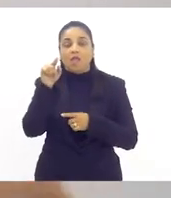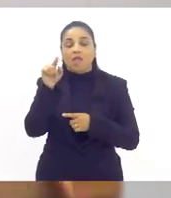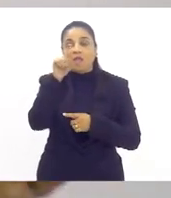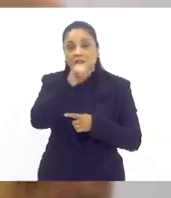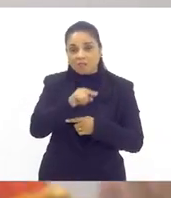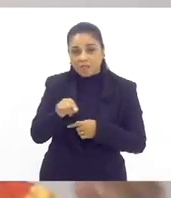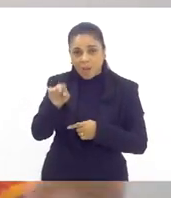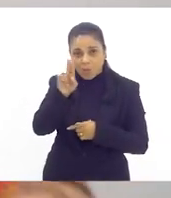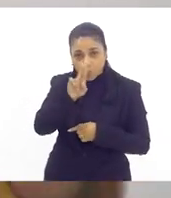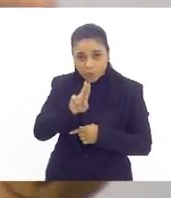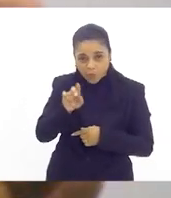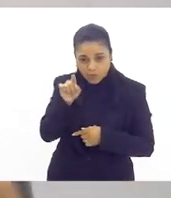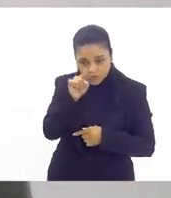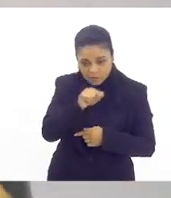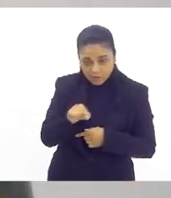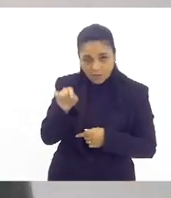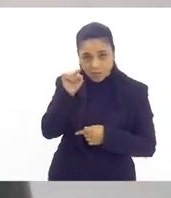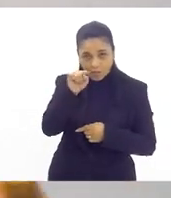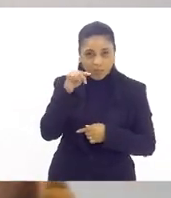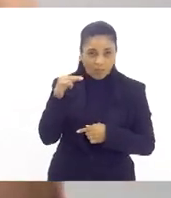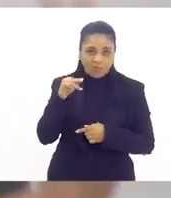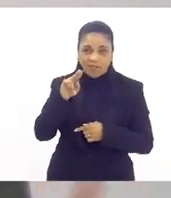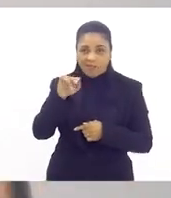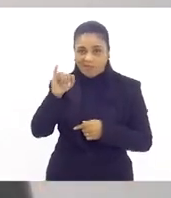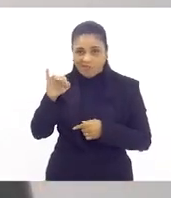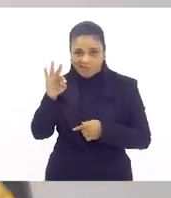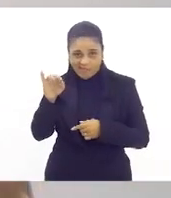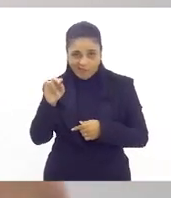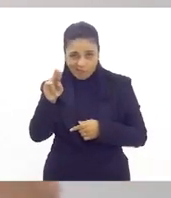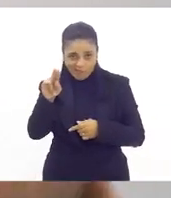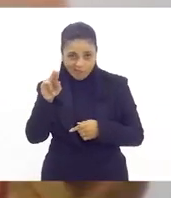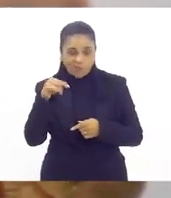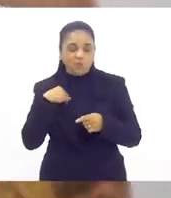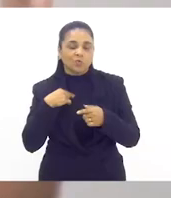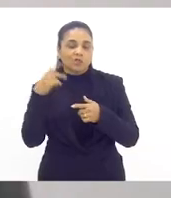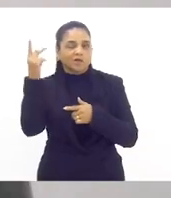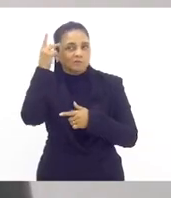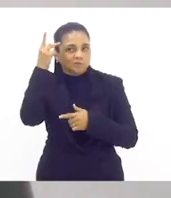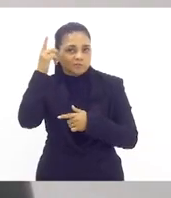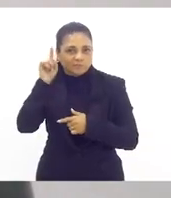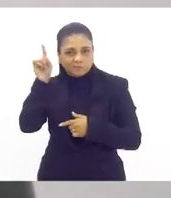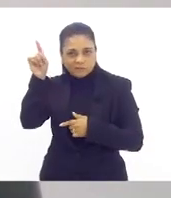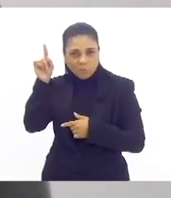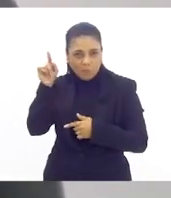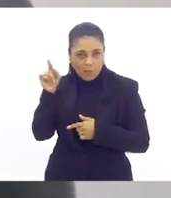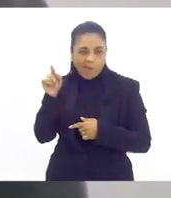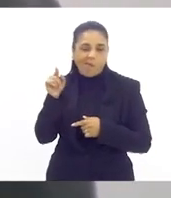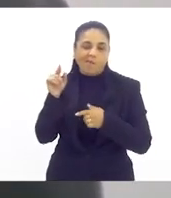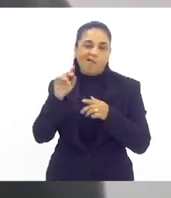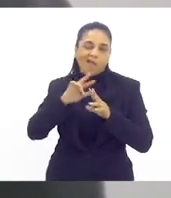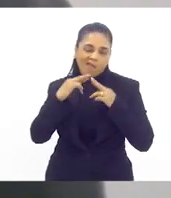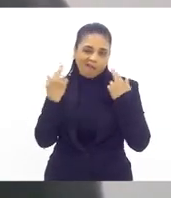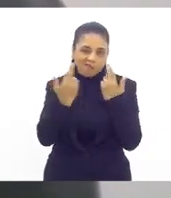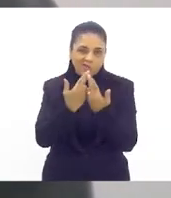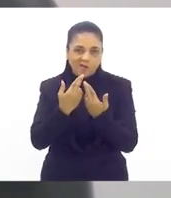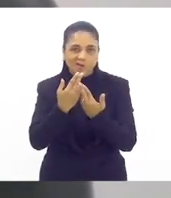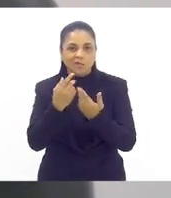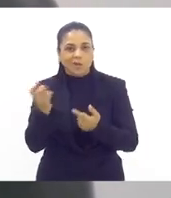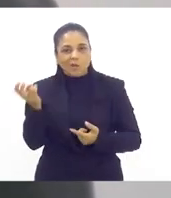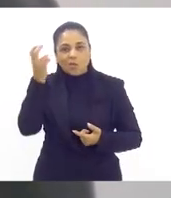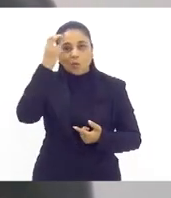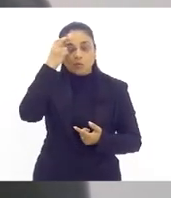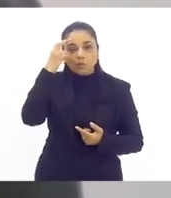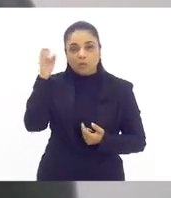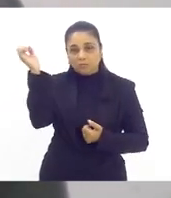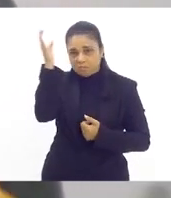recentemente a todo país no Estado de São Paulo através de uma reunião com os representantes da cultura nacional mas